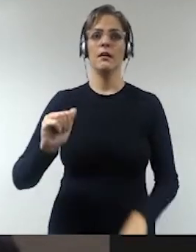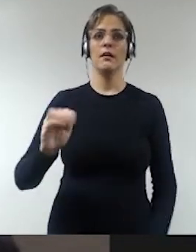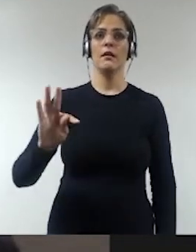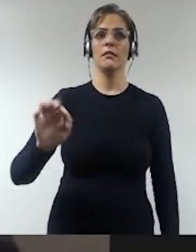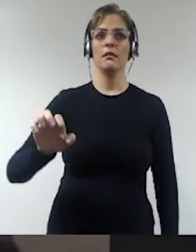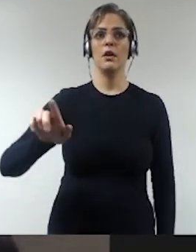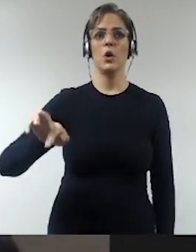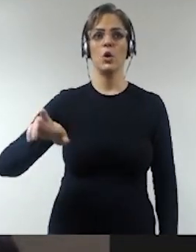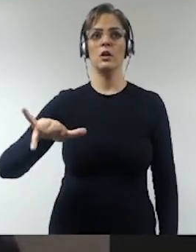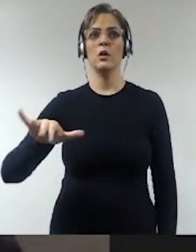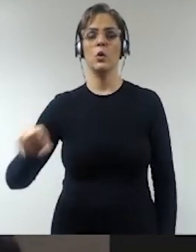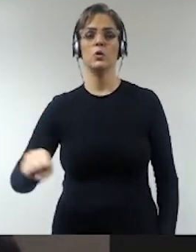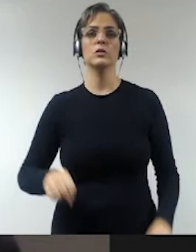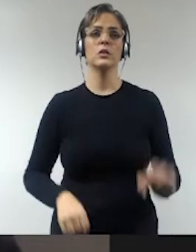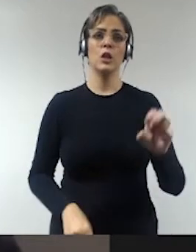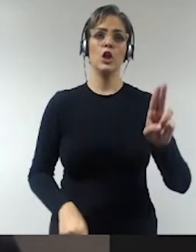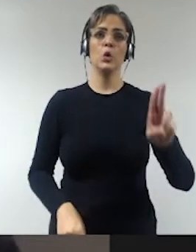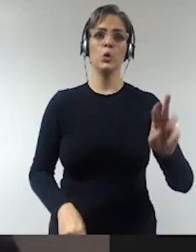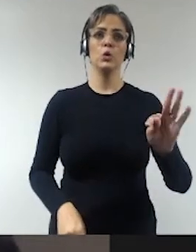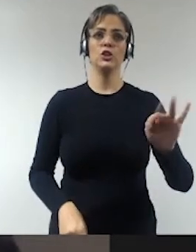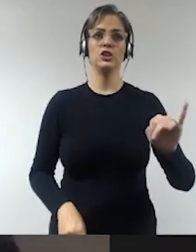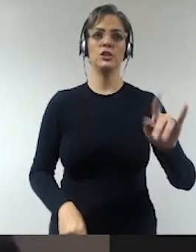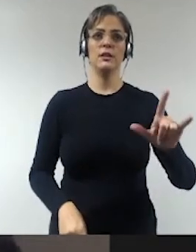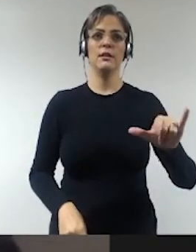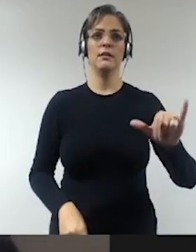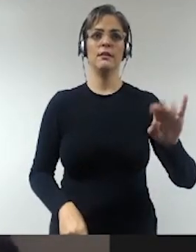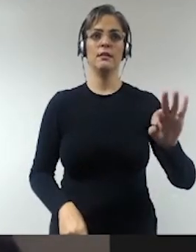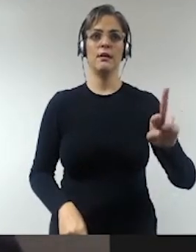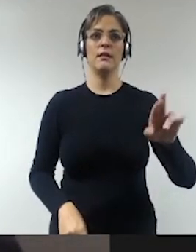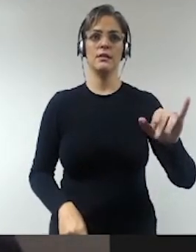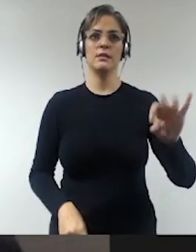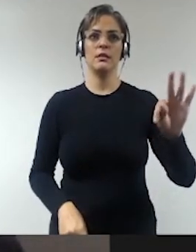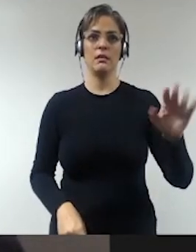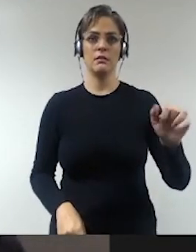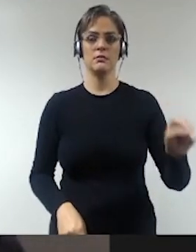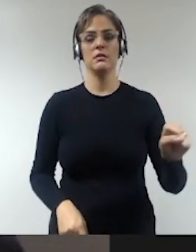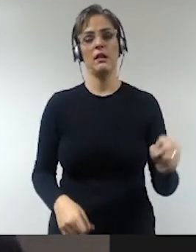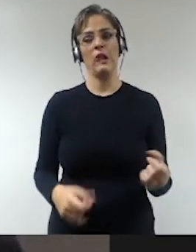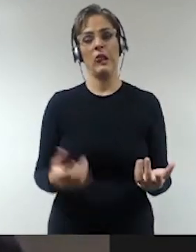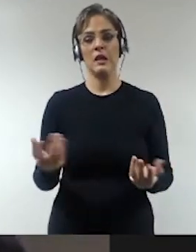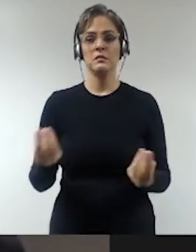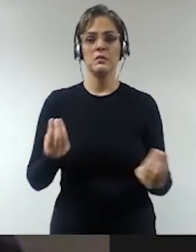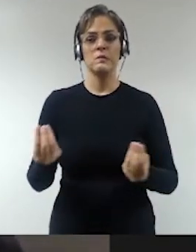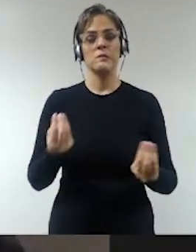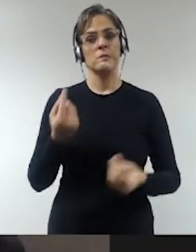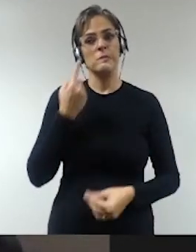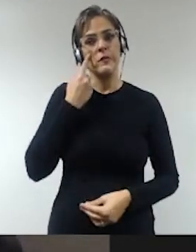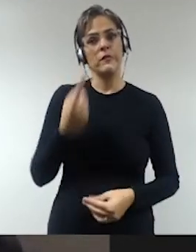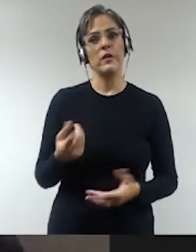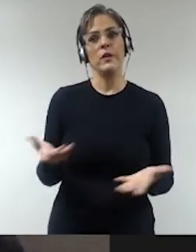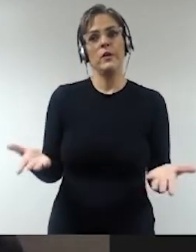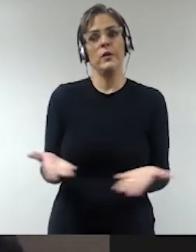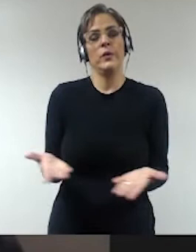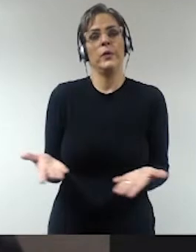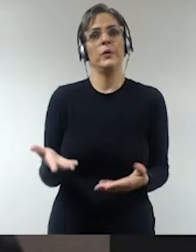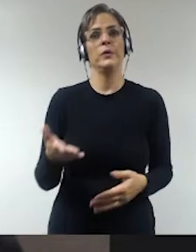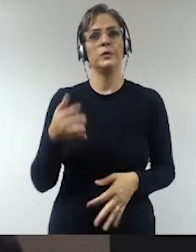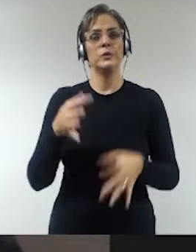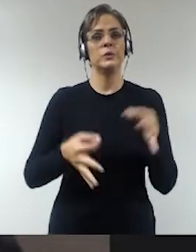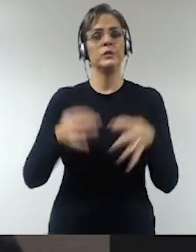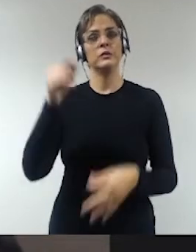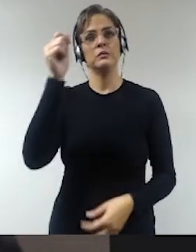Bentham e Stuart Mill, para que nós possamos olhar hoje a situação do Poder